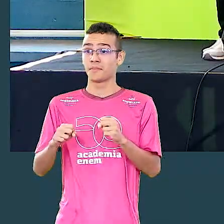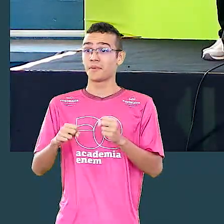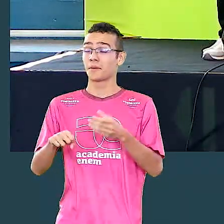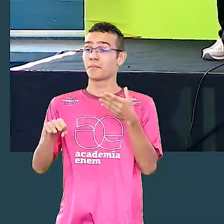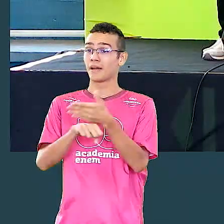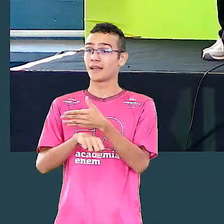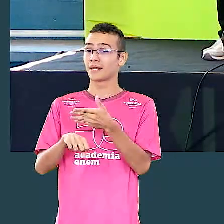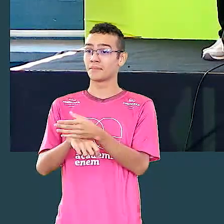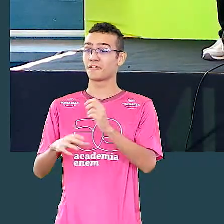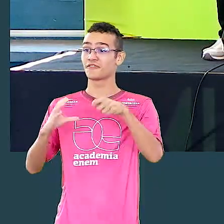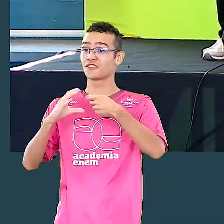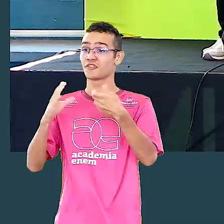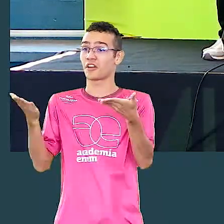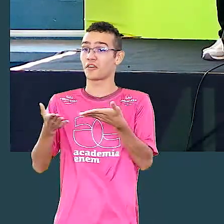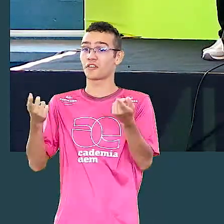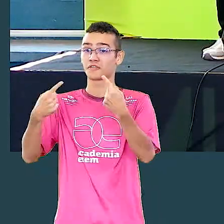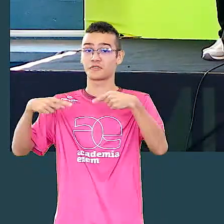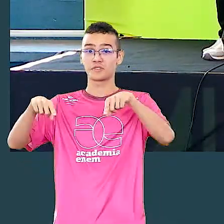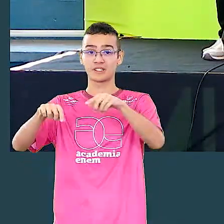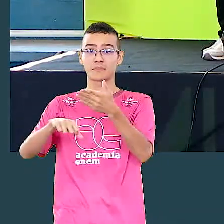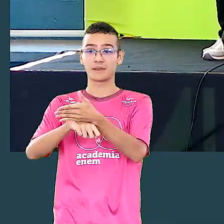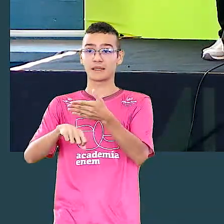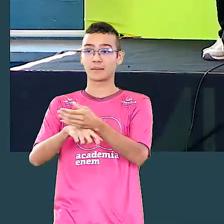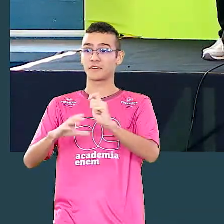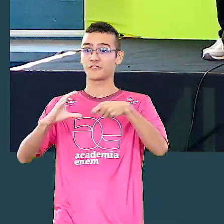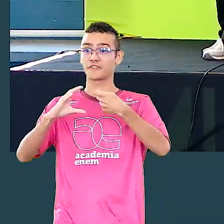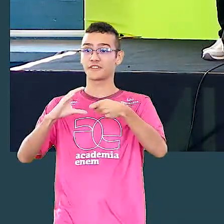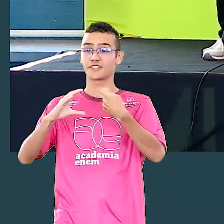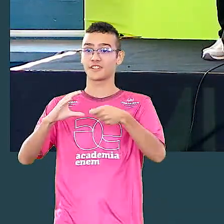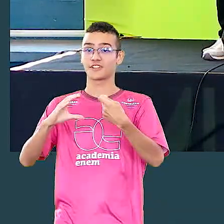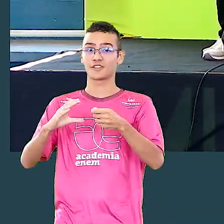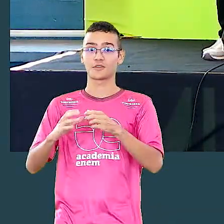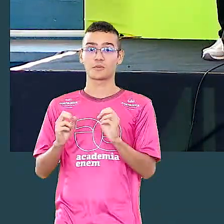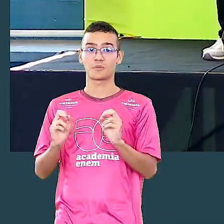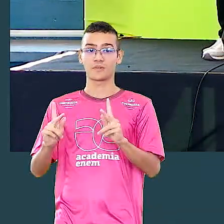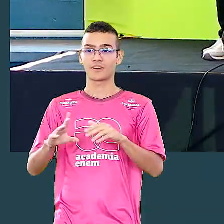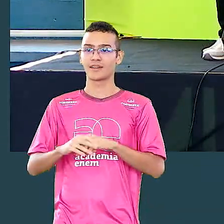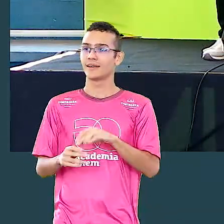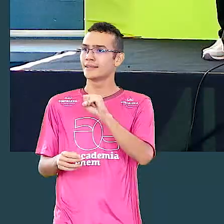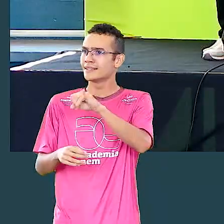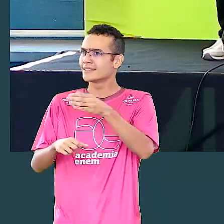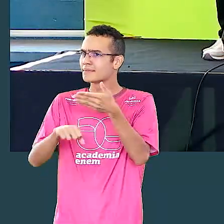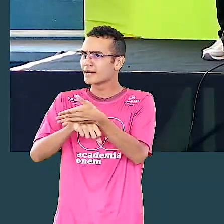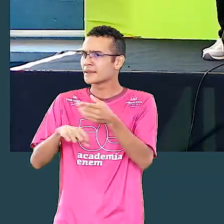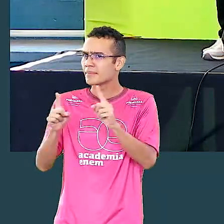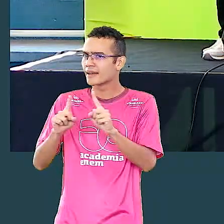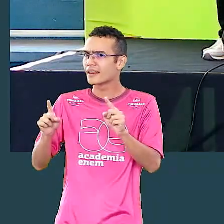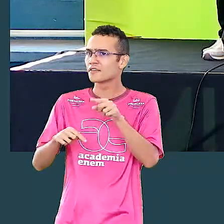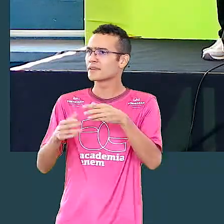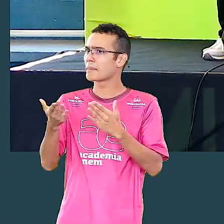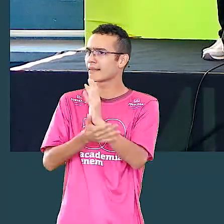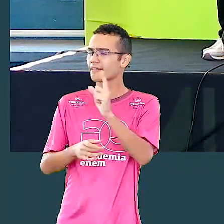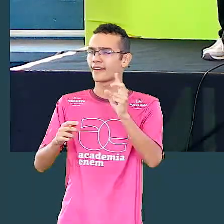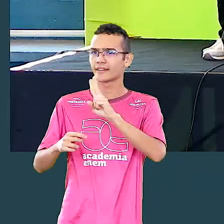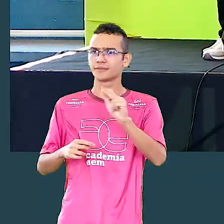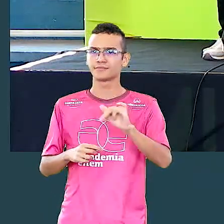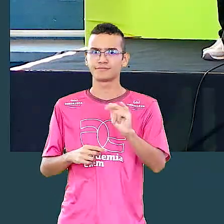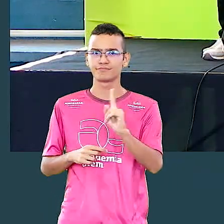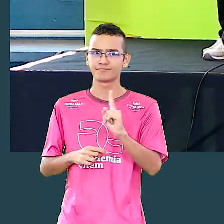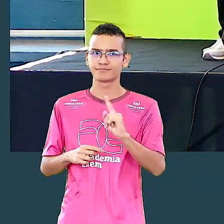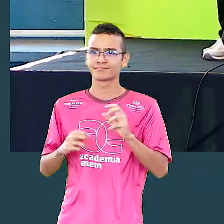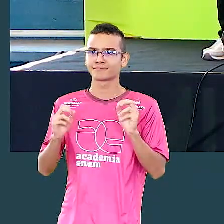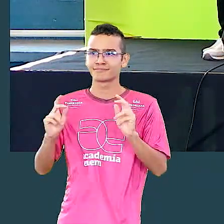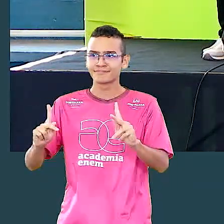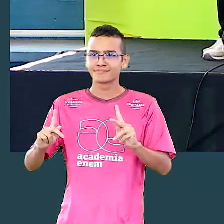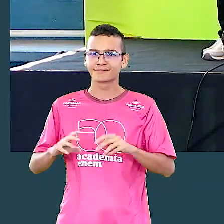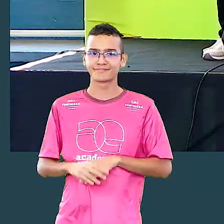quem não participar gritando, etc., infelizmente não vai passar, porque você vai cair na minha maldição. Então bora, vai pegar, viu?